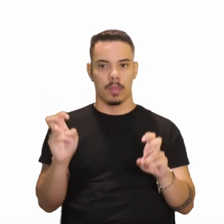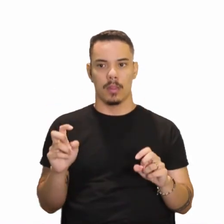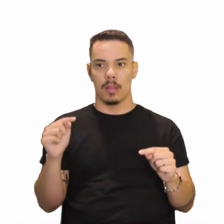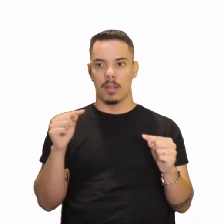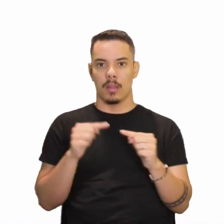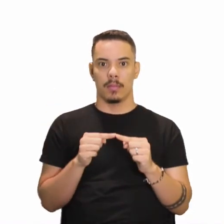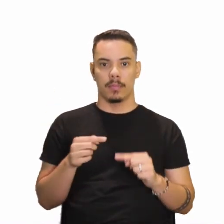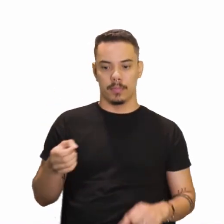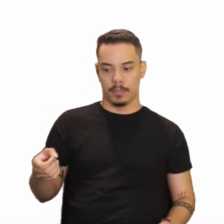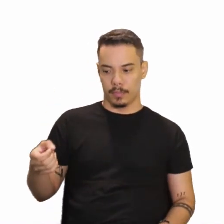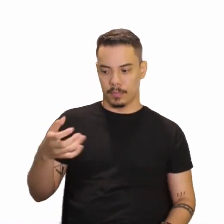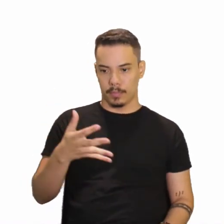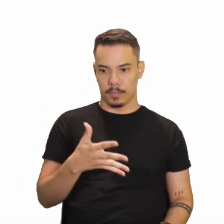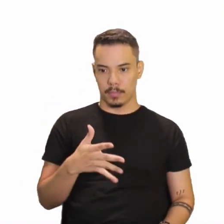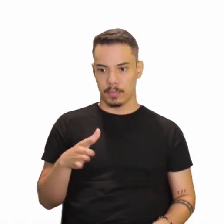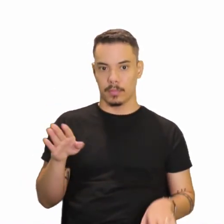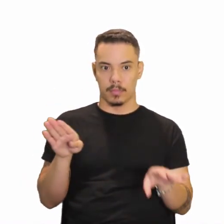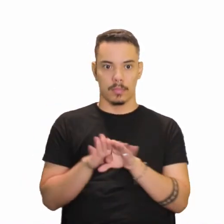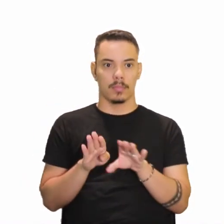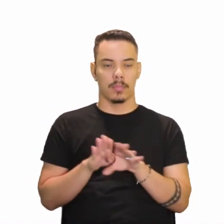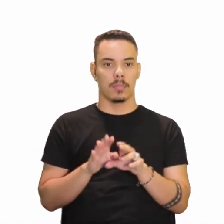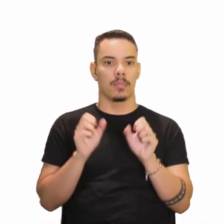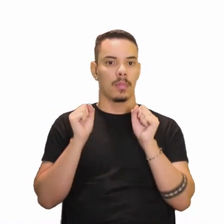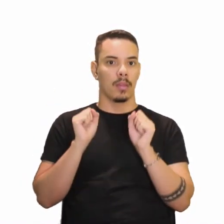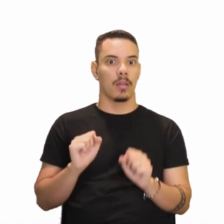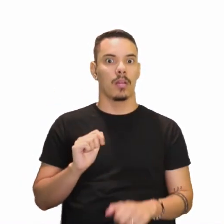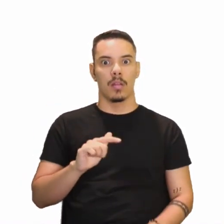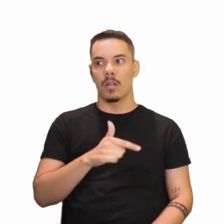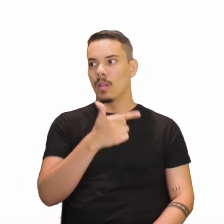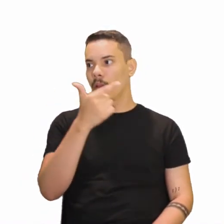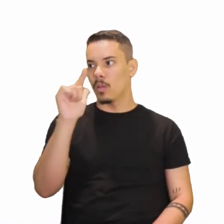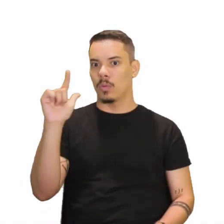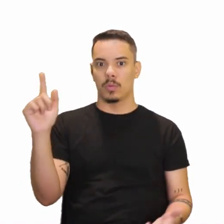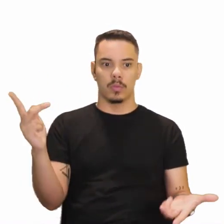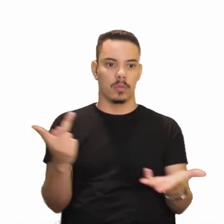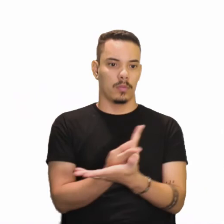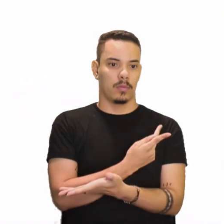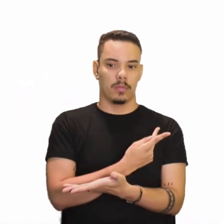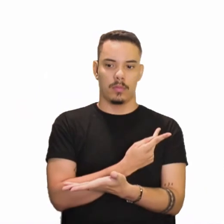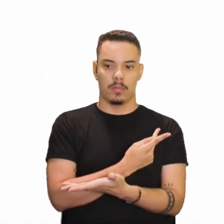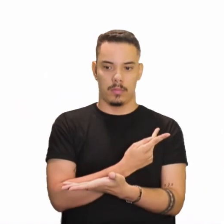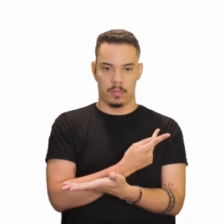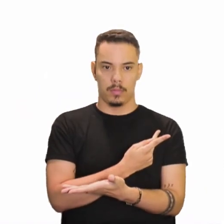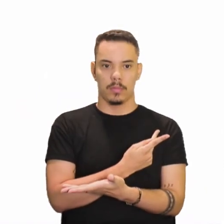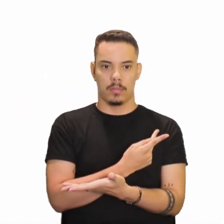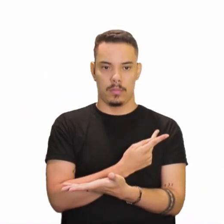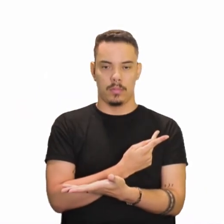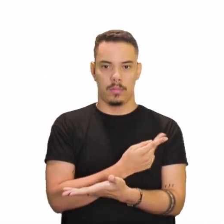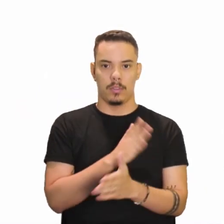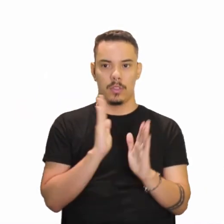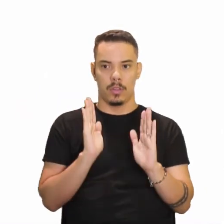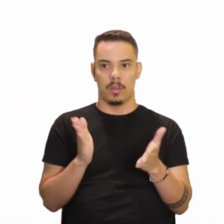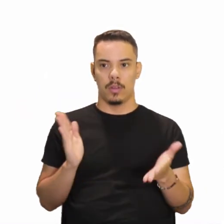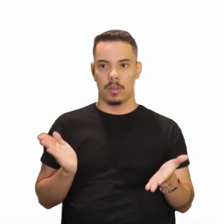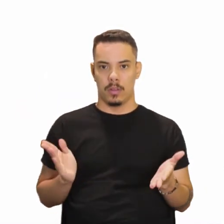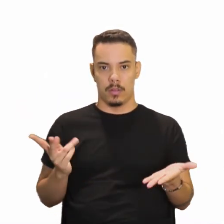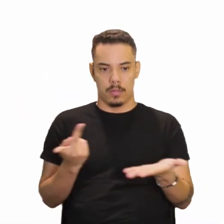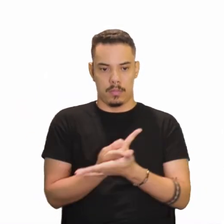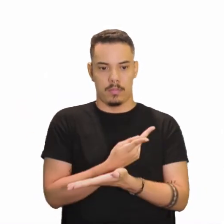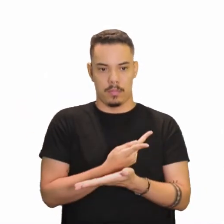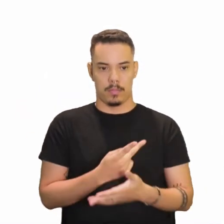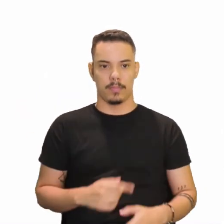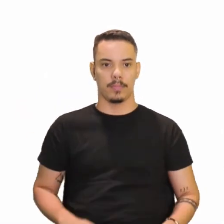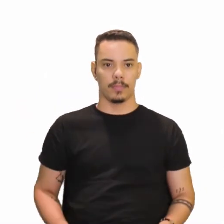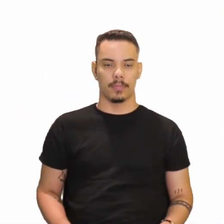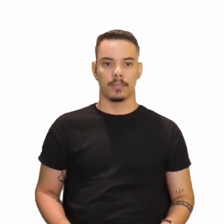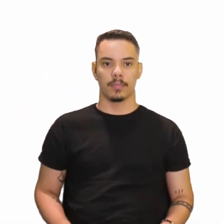ser da atualidade mas também pode ser de outros fatos né que ocorreu que já